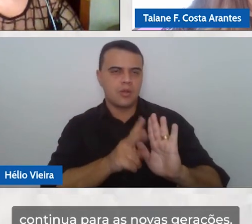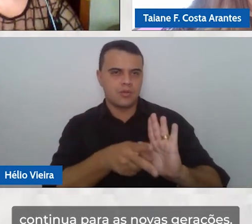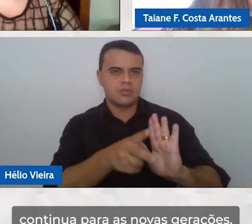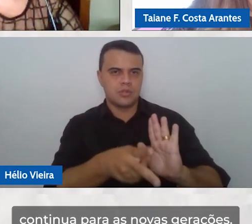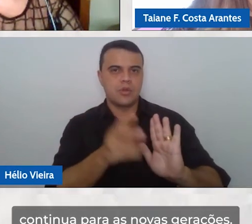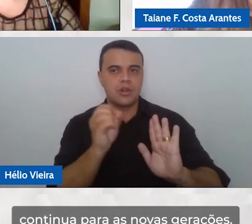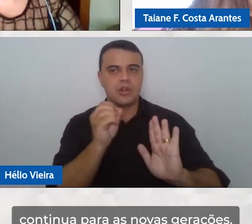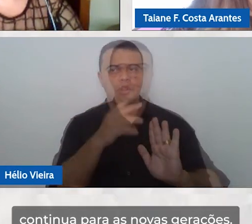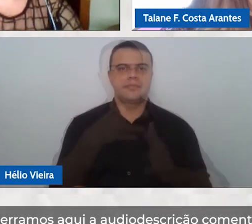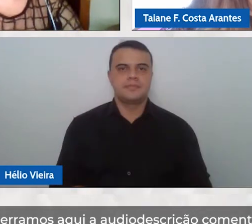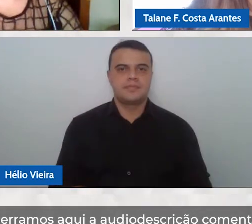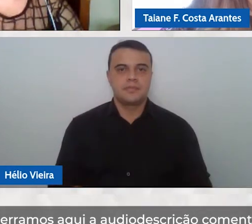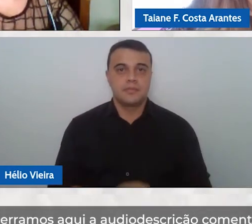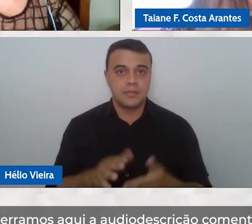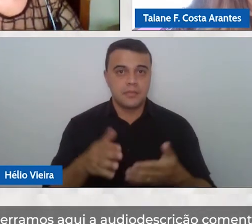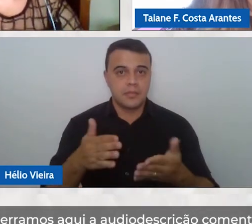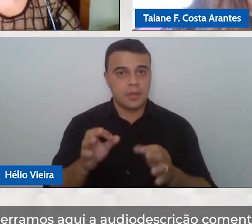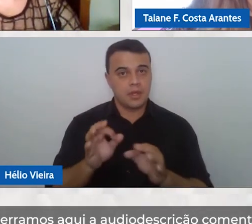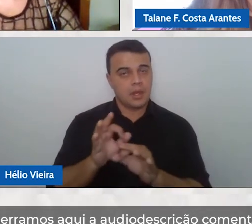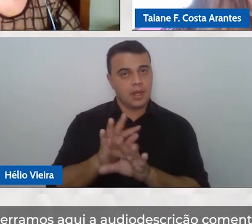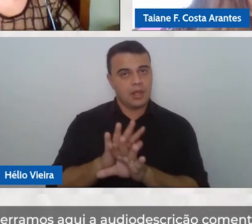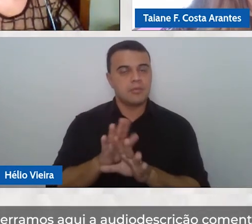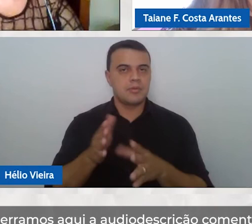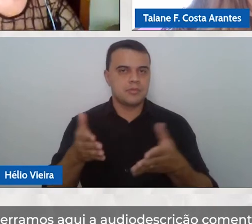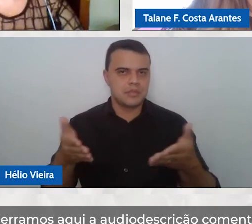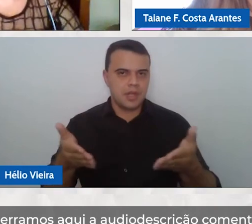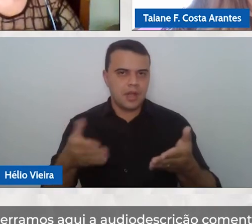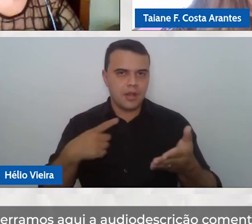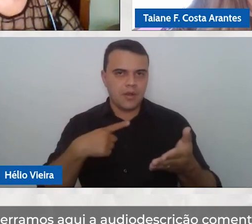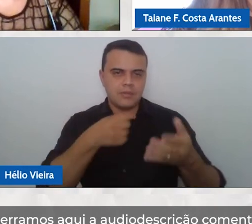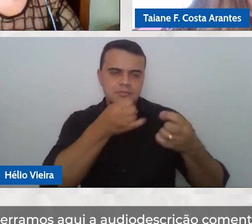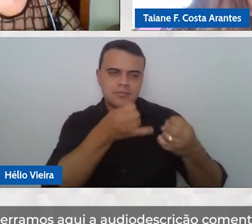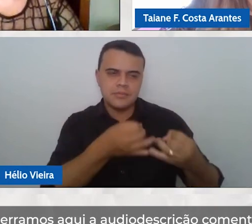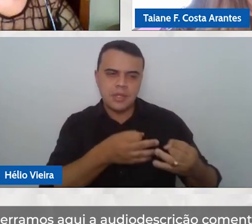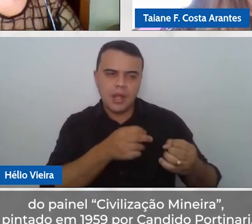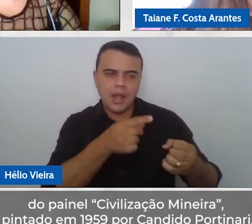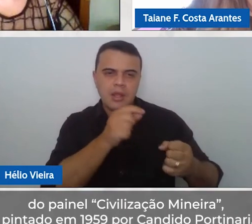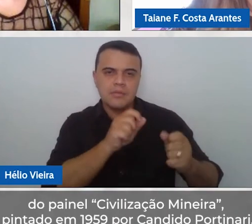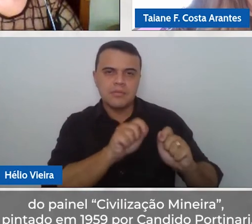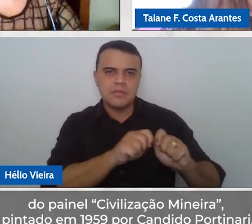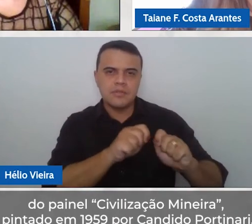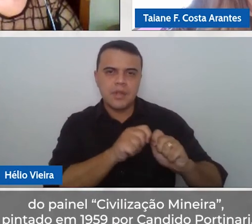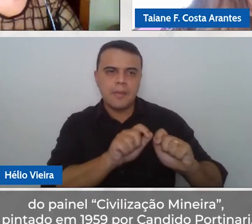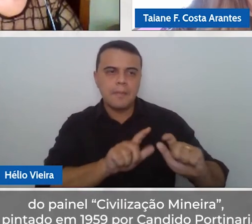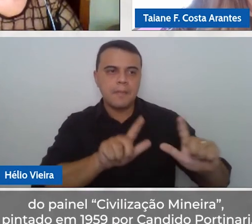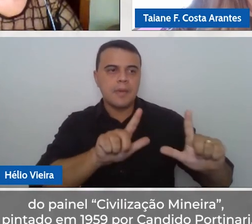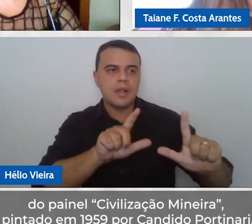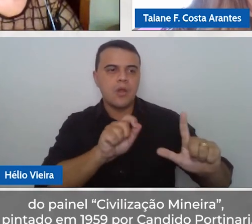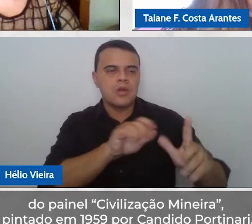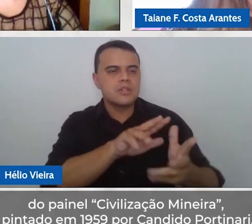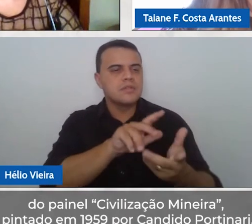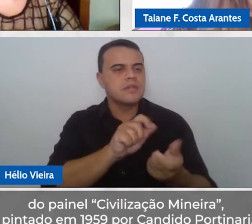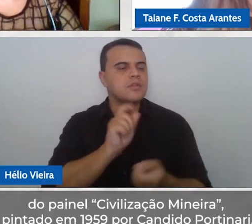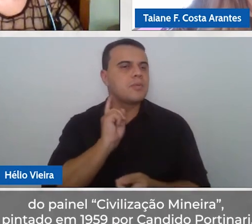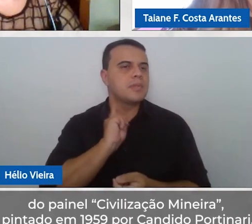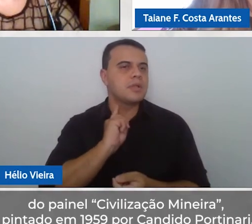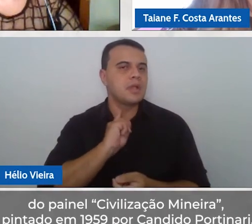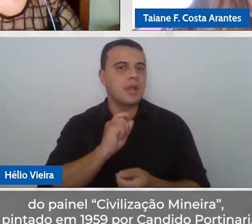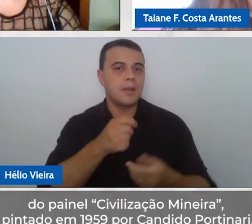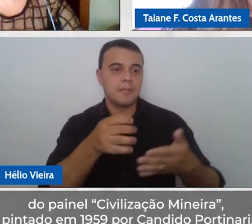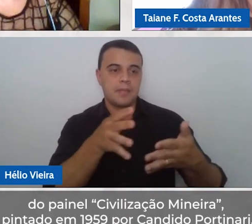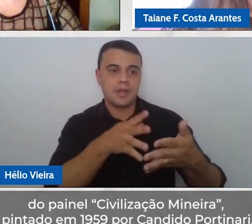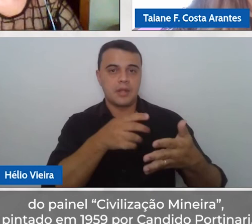novas gerações. Encerramos aqui a audiodescrição comentada do painel Civilização Mineira, pintado